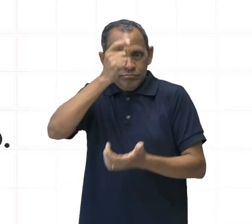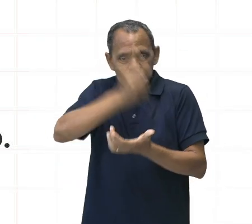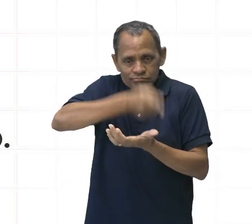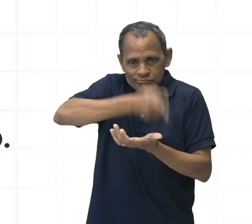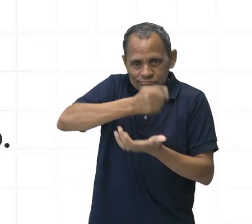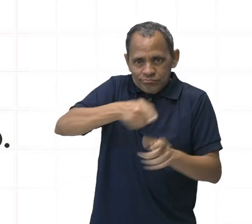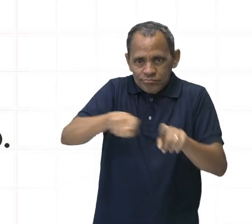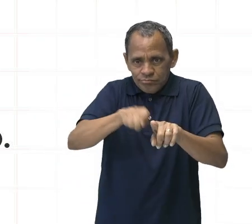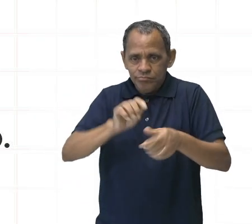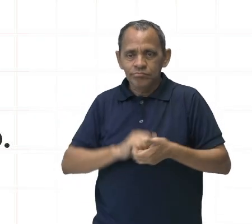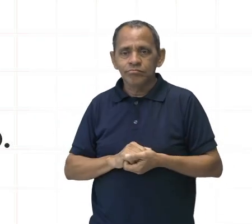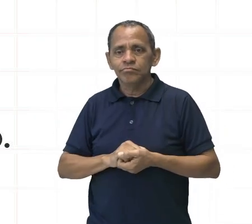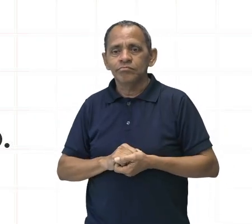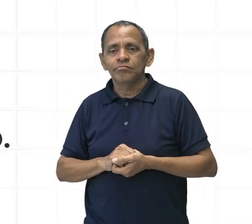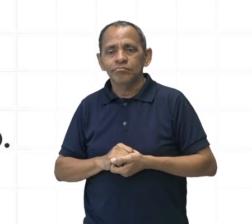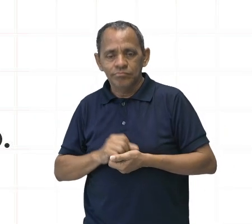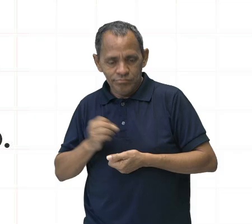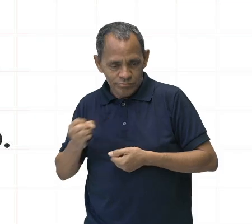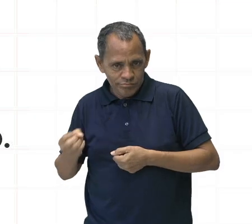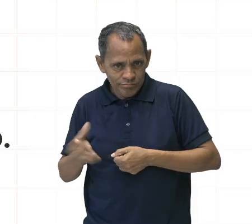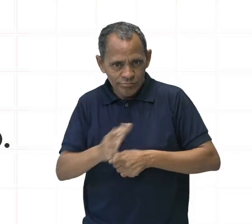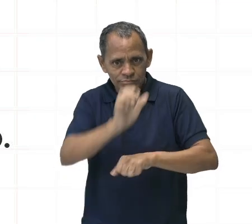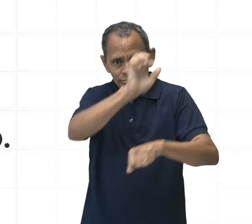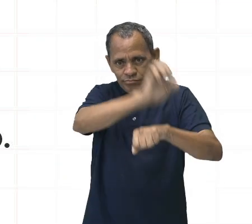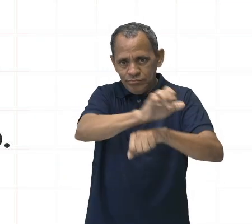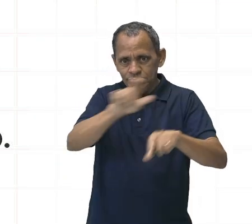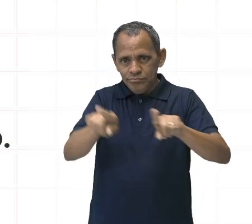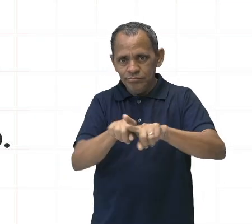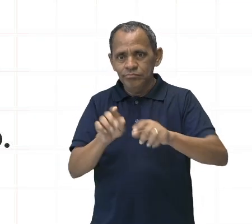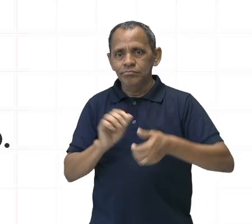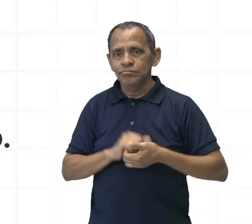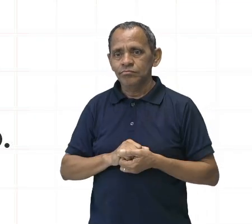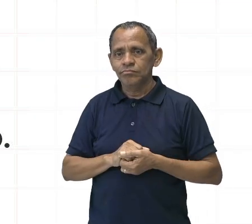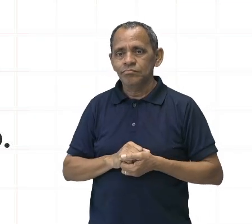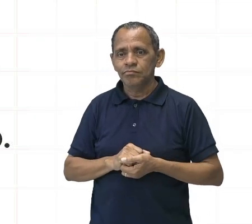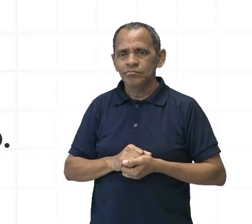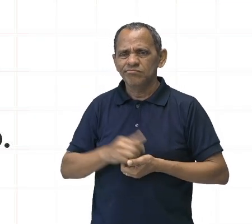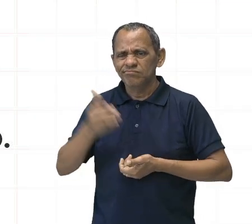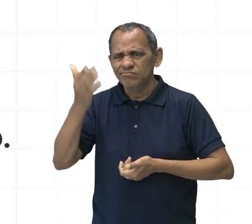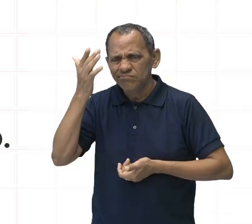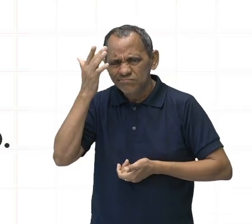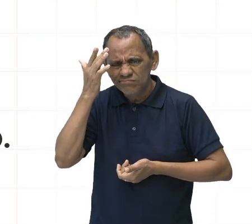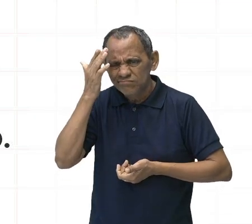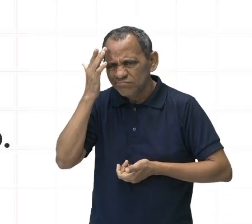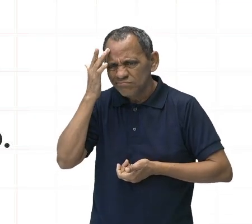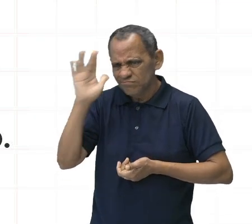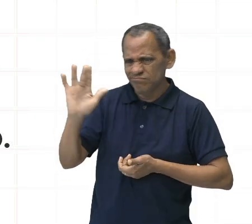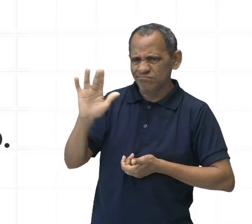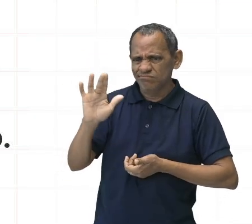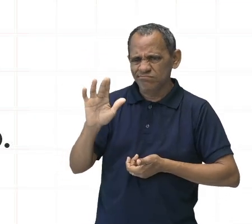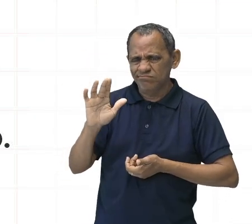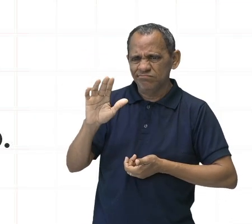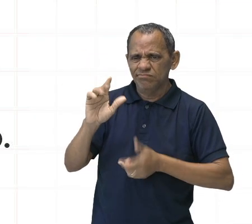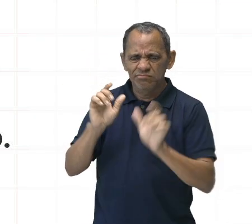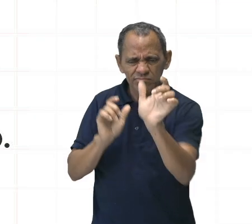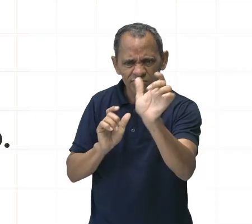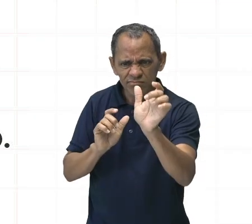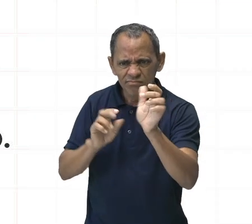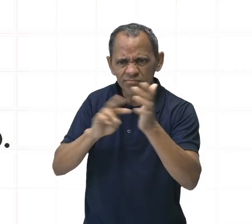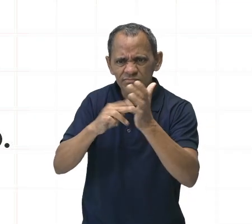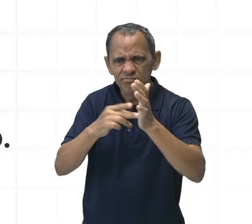Novo. Aí surge essa palavra nova, professor, e eu não entendo, quero que o senhor explique para mim. O que de fato